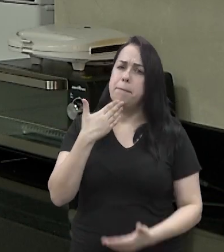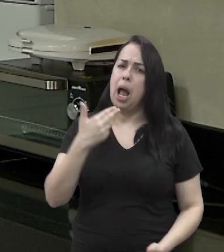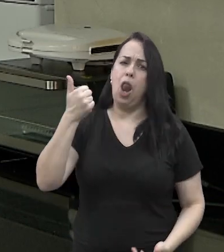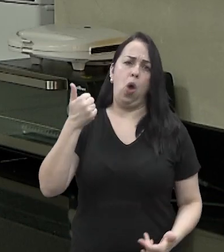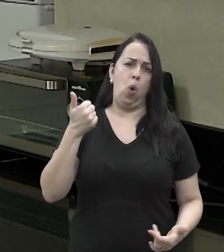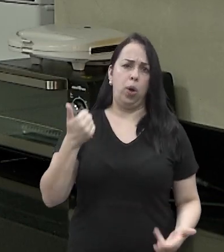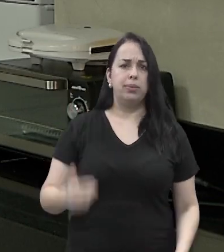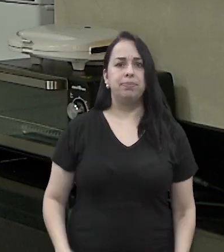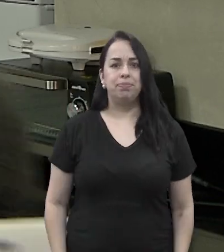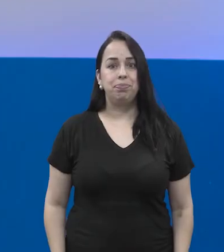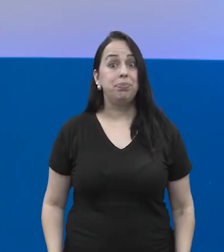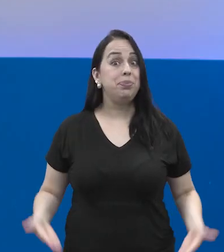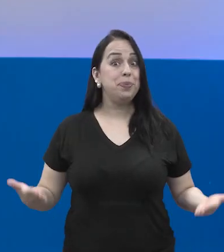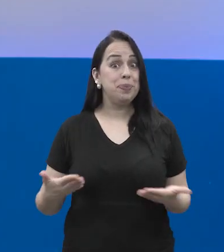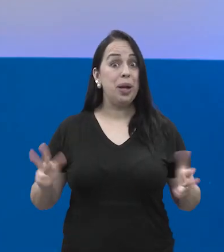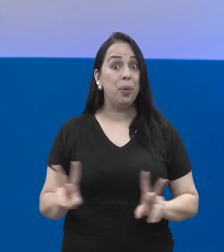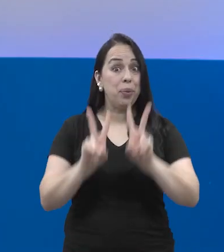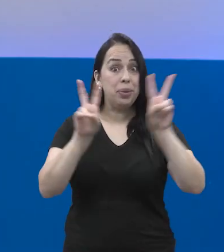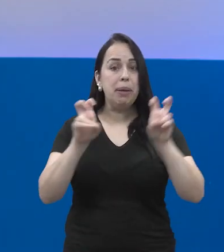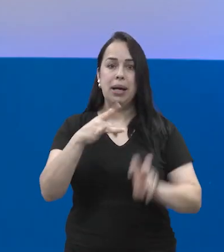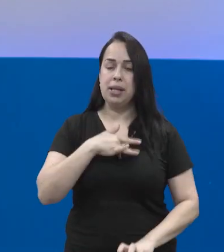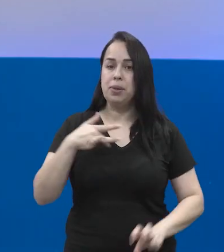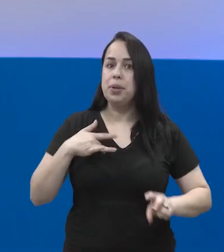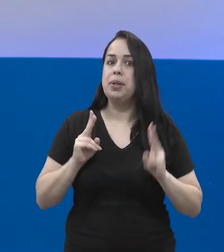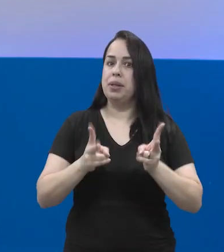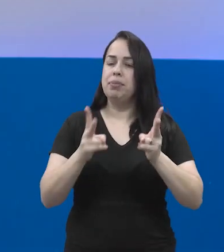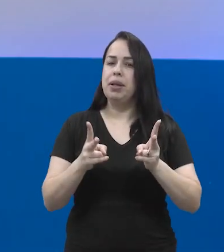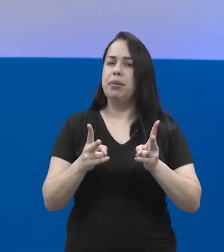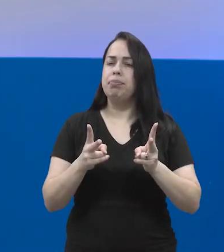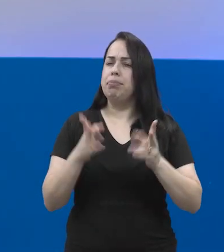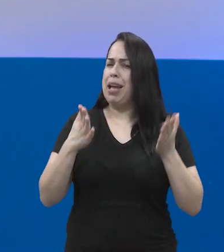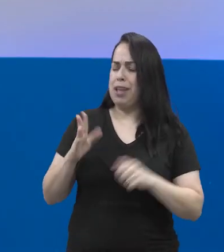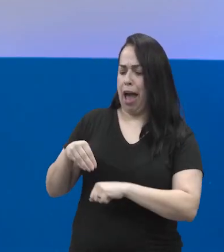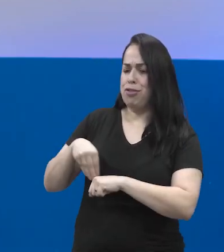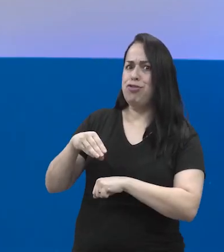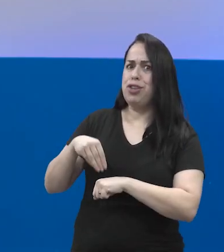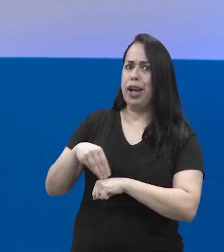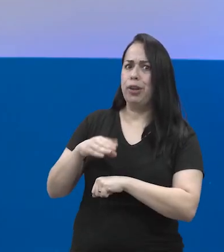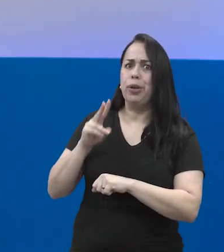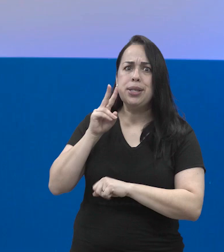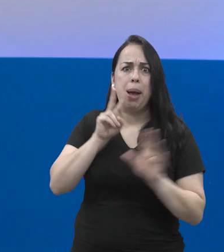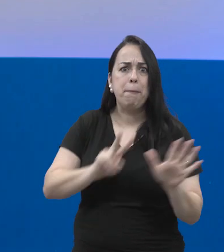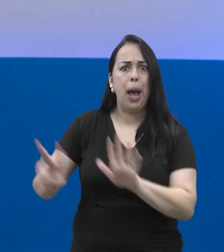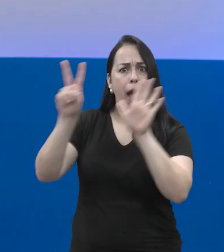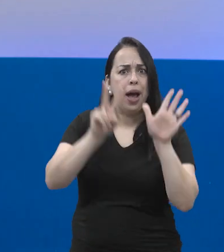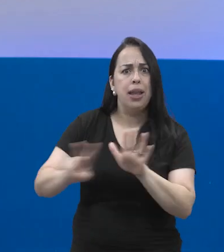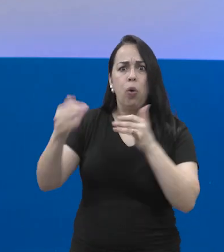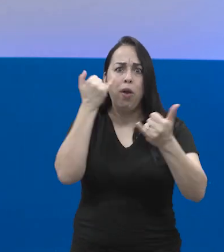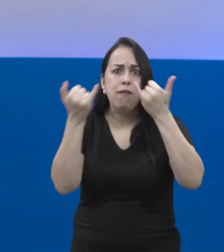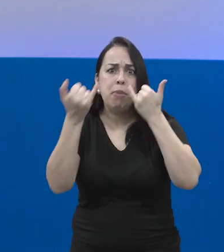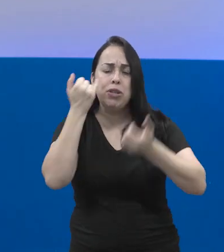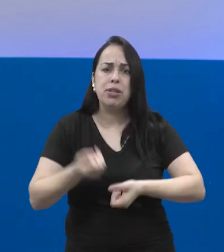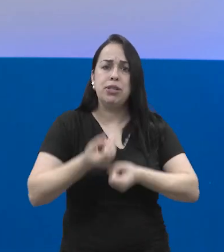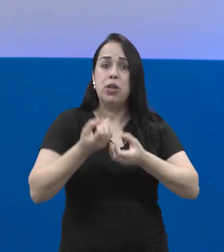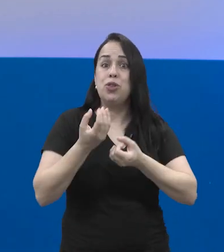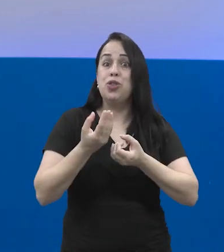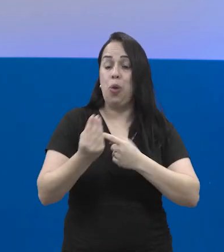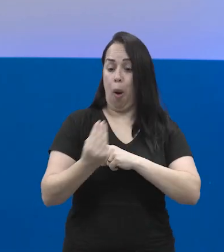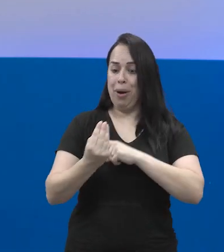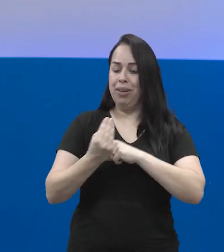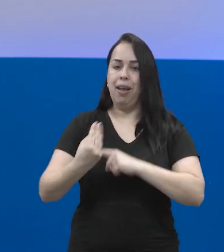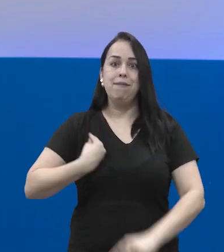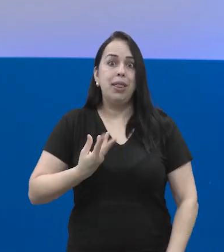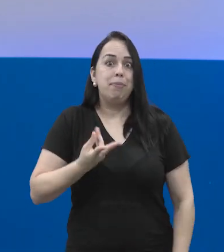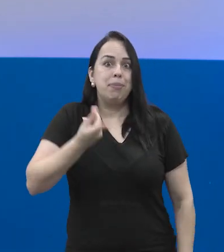Não custa nada. A gente continua no tema saúde agora com aquela pílula semanal que sempre traz